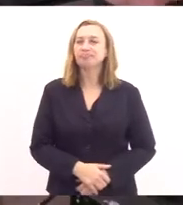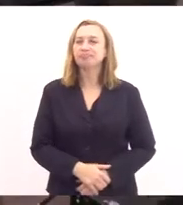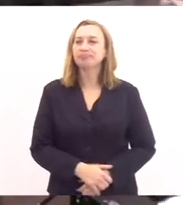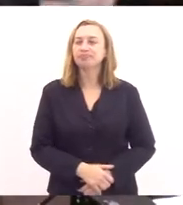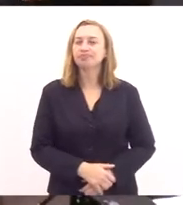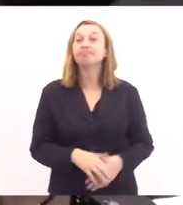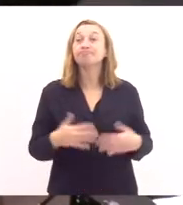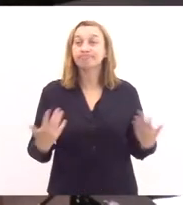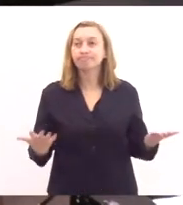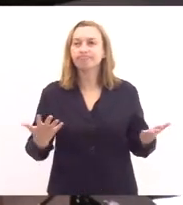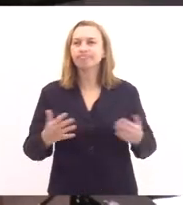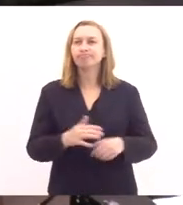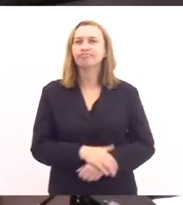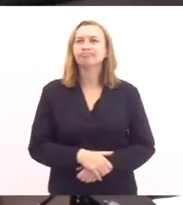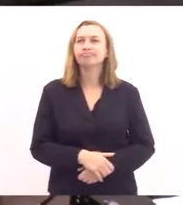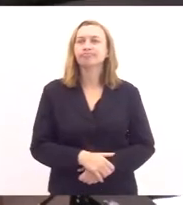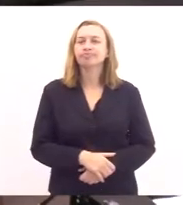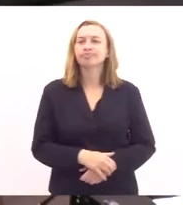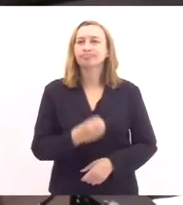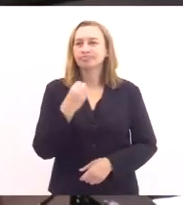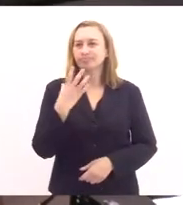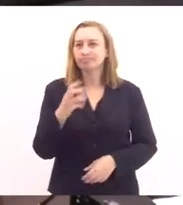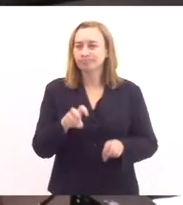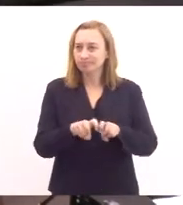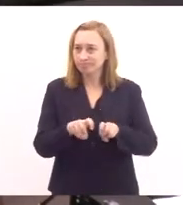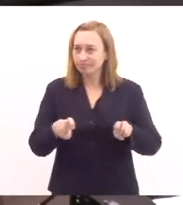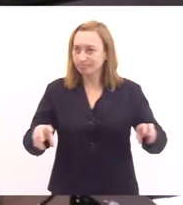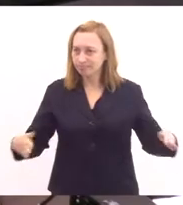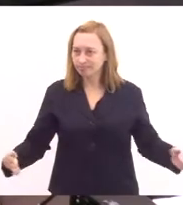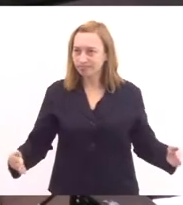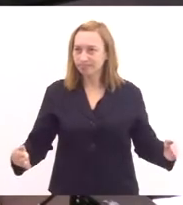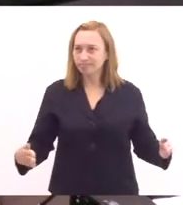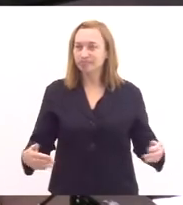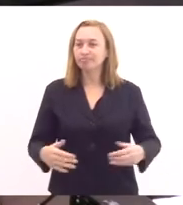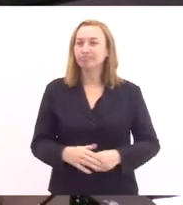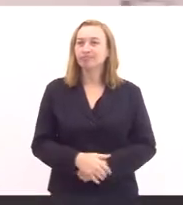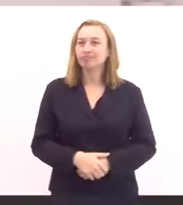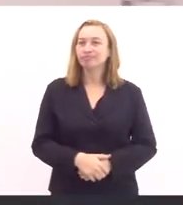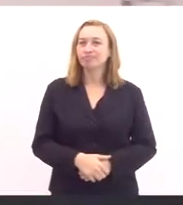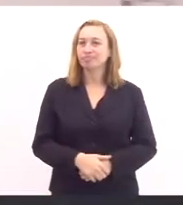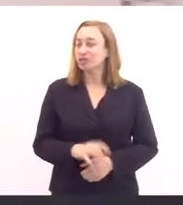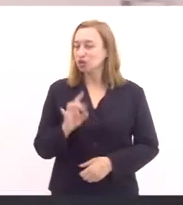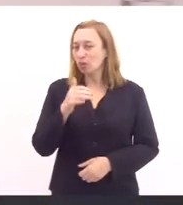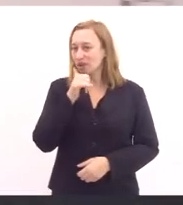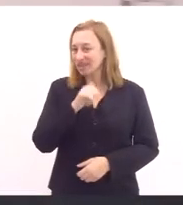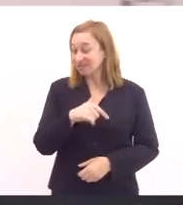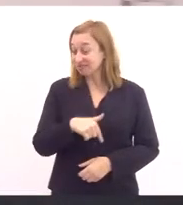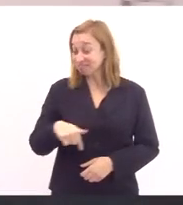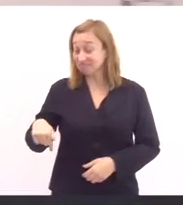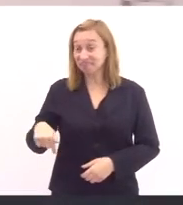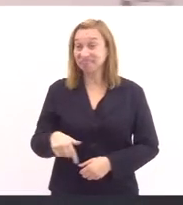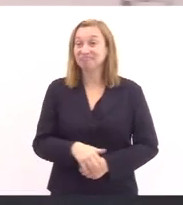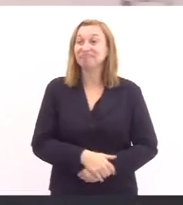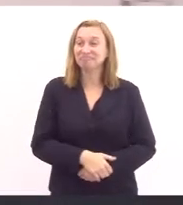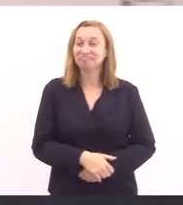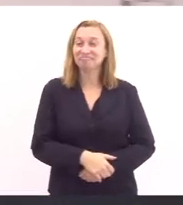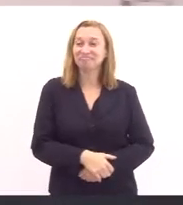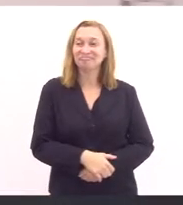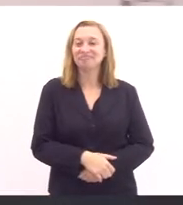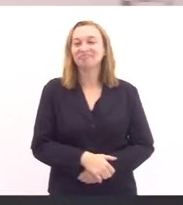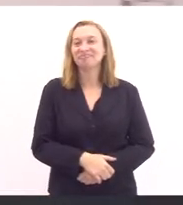bem então que bom Uma mesa que eu sou eu tô na cota nessa mesa né eu tô na quarta